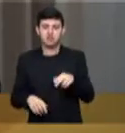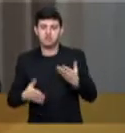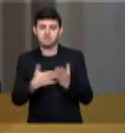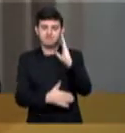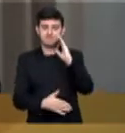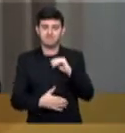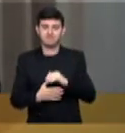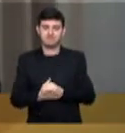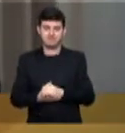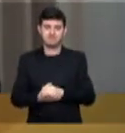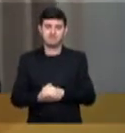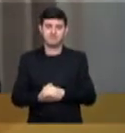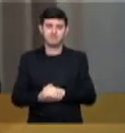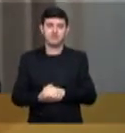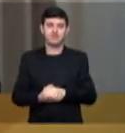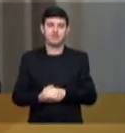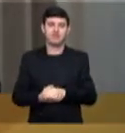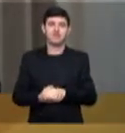obrigada.